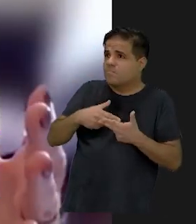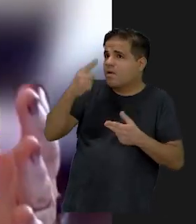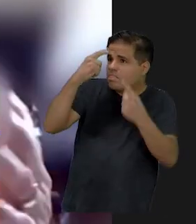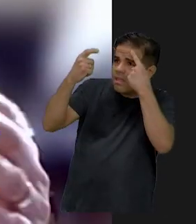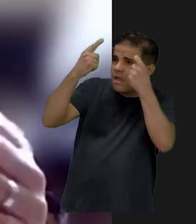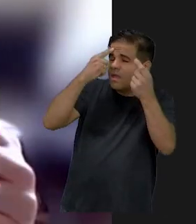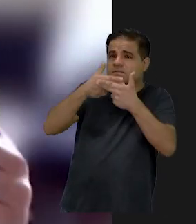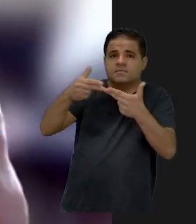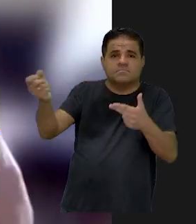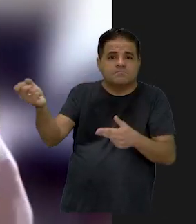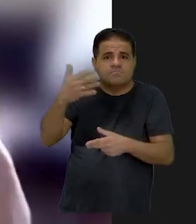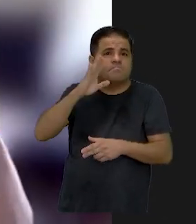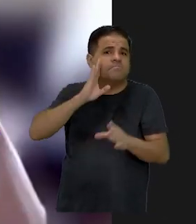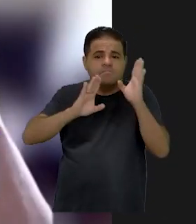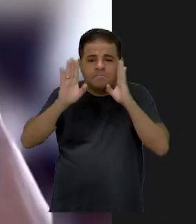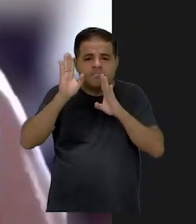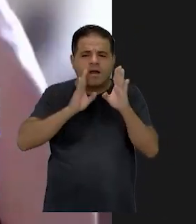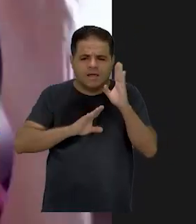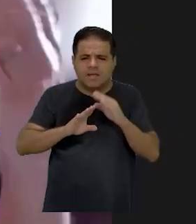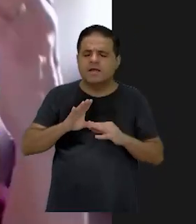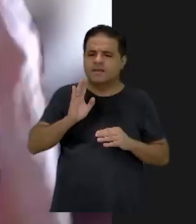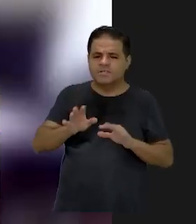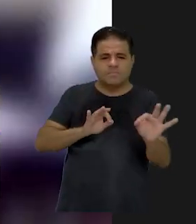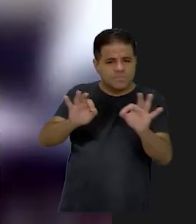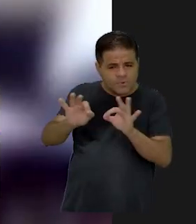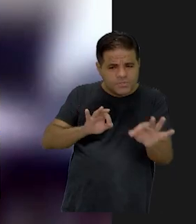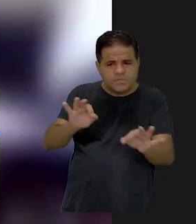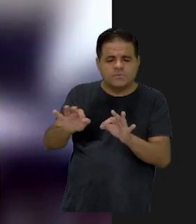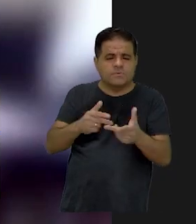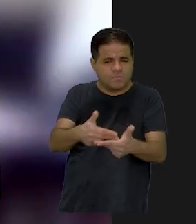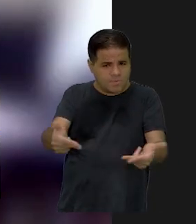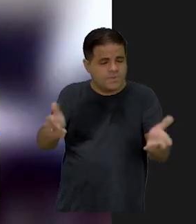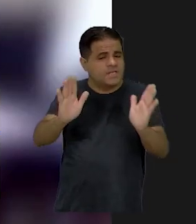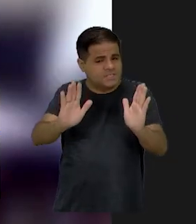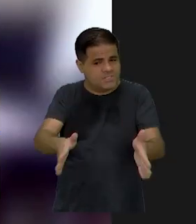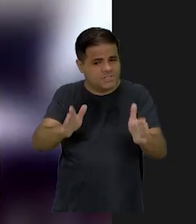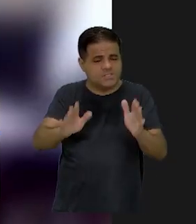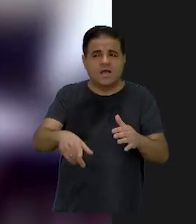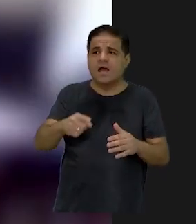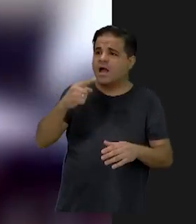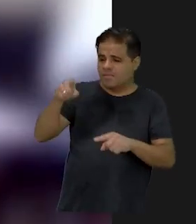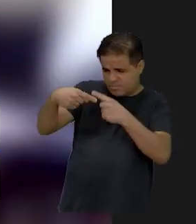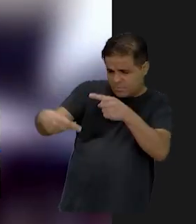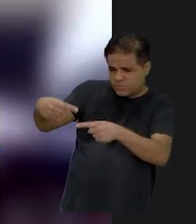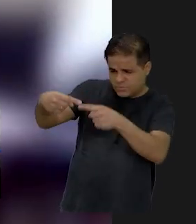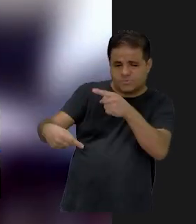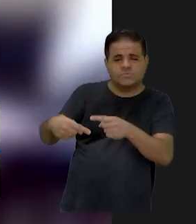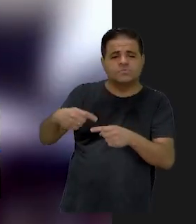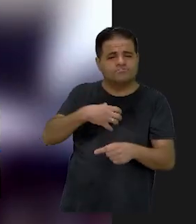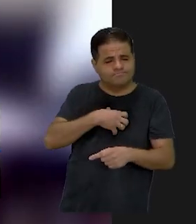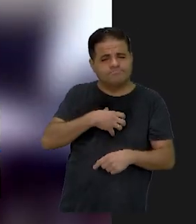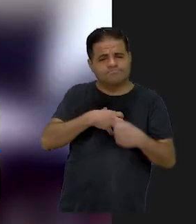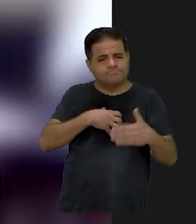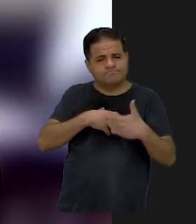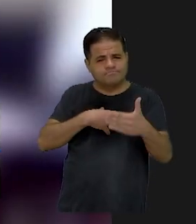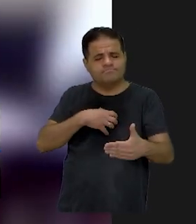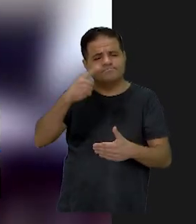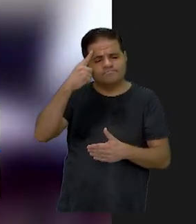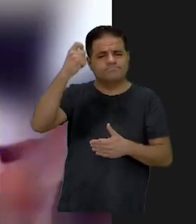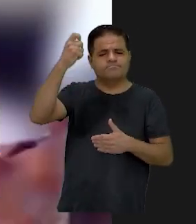para depois pensar em quanto custa o próprio projeto de vida dele. Quando ele pensar